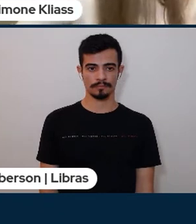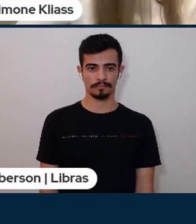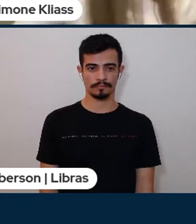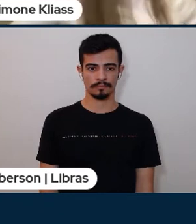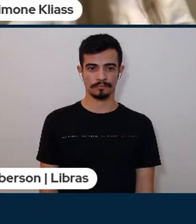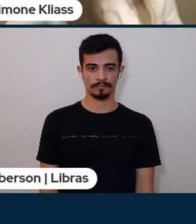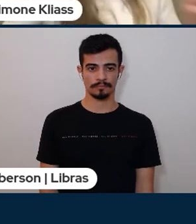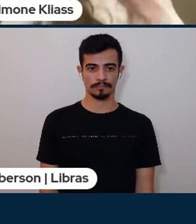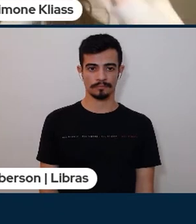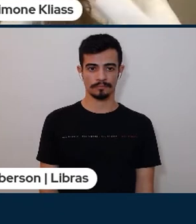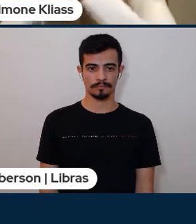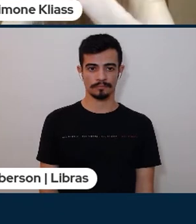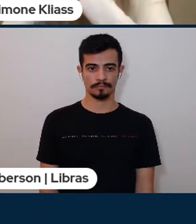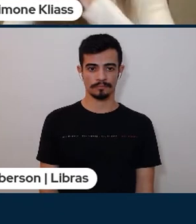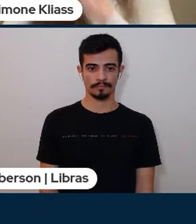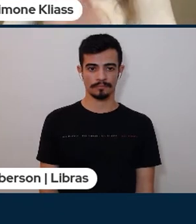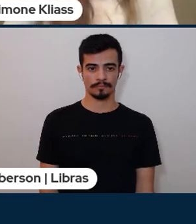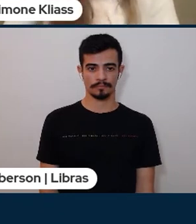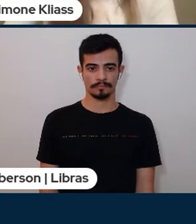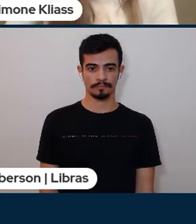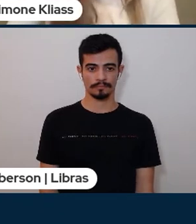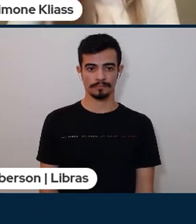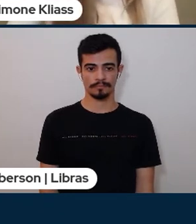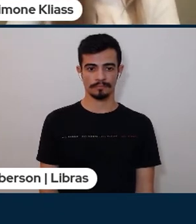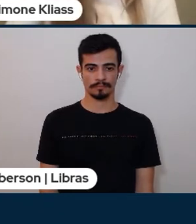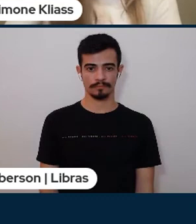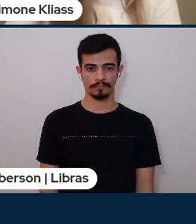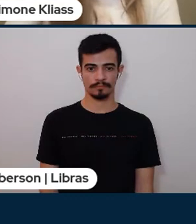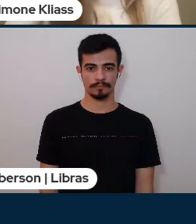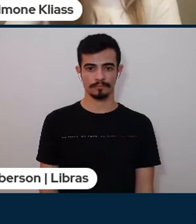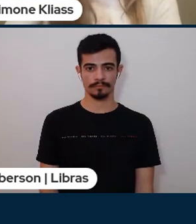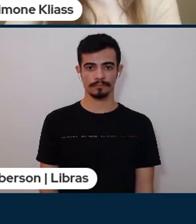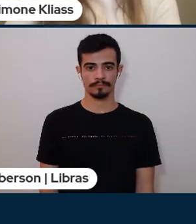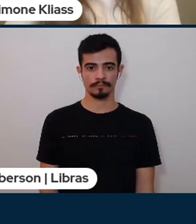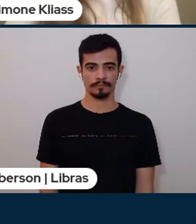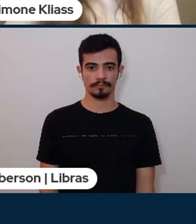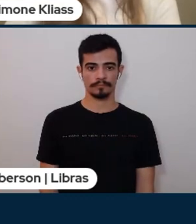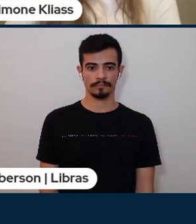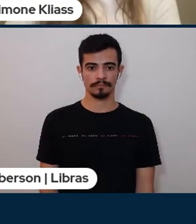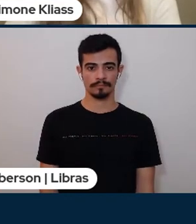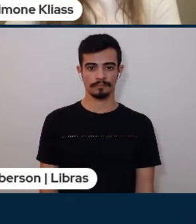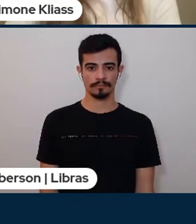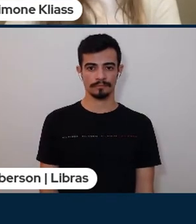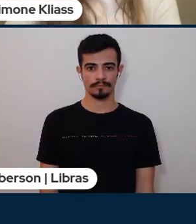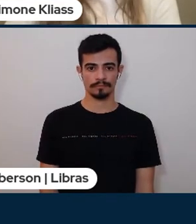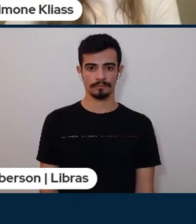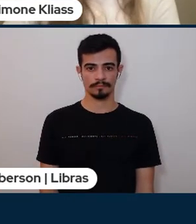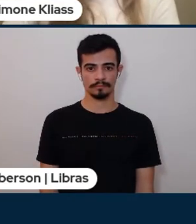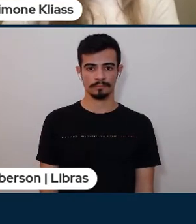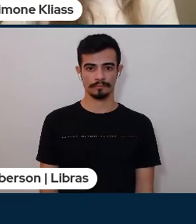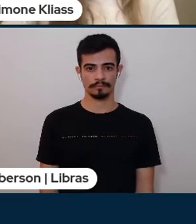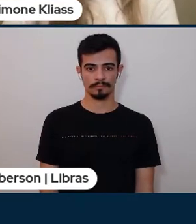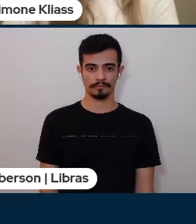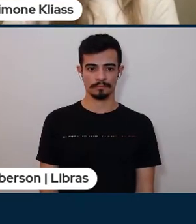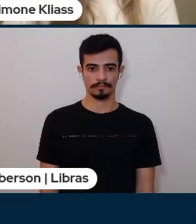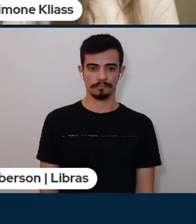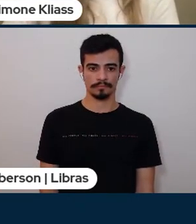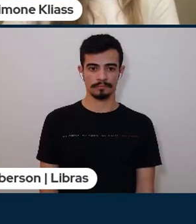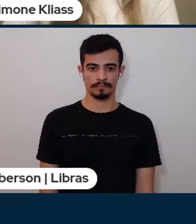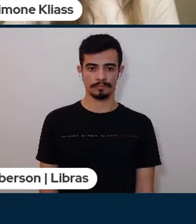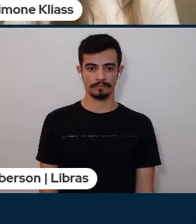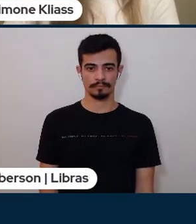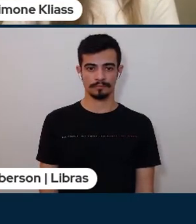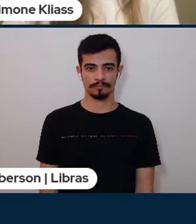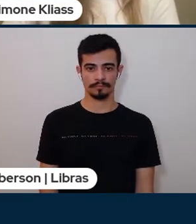idioma Pânico e abuse impressionante que não mas nem ficam me ensina como